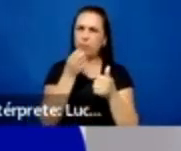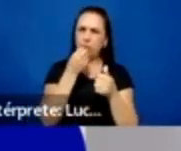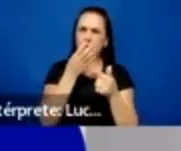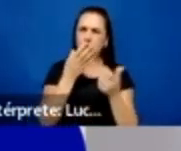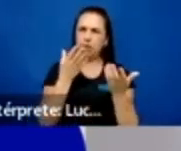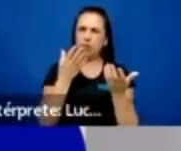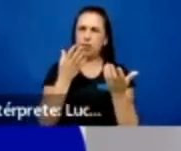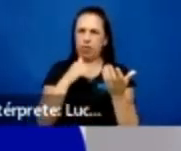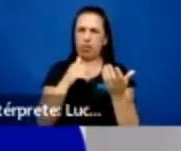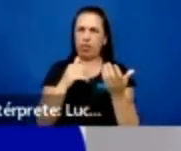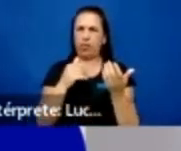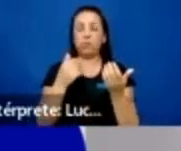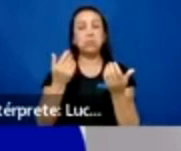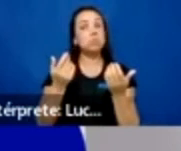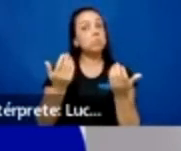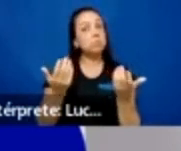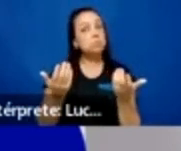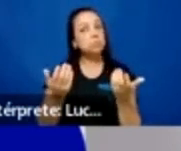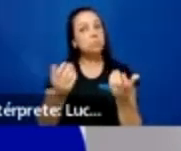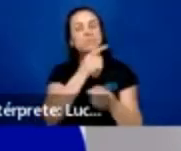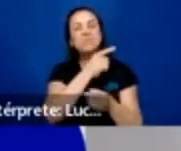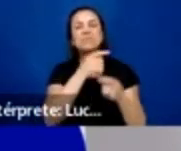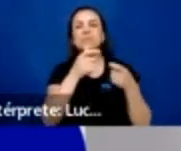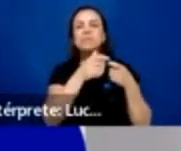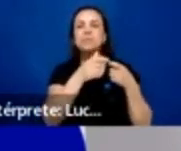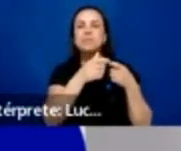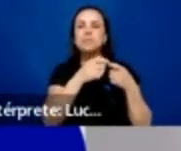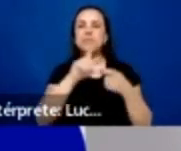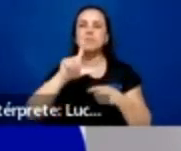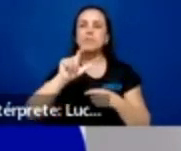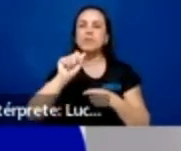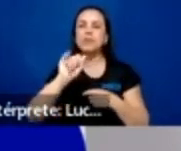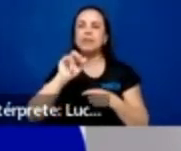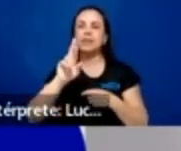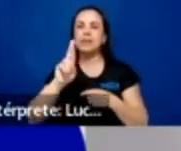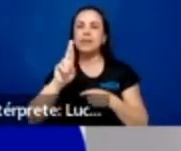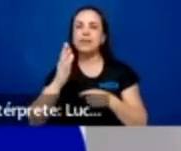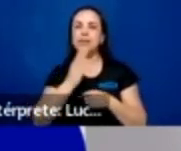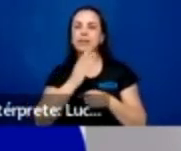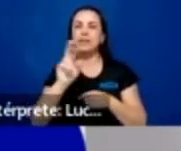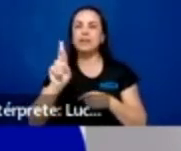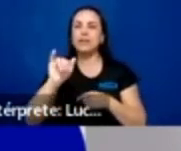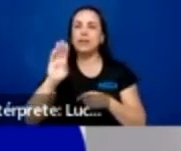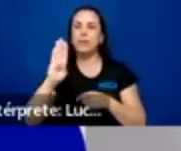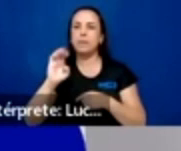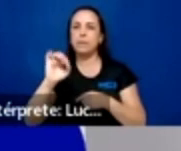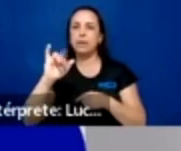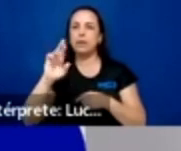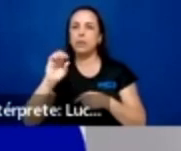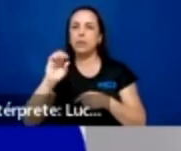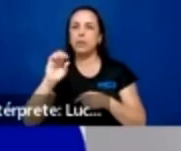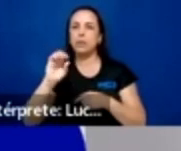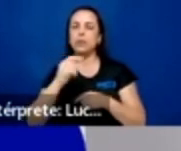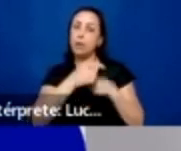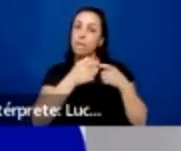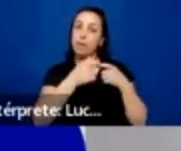muito conceituado, ele disse que a água determina a doença, a água determina a saúde, uma água apropriada, adequada, estabelece